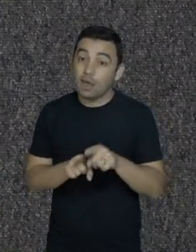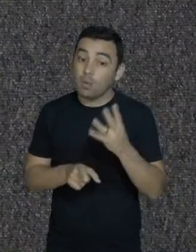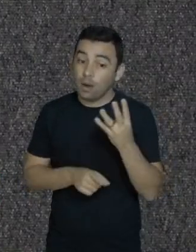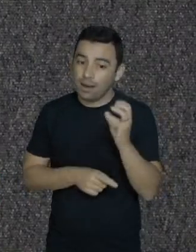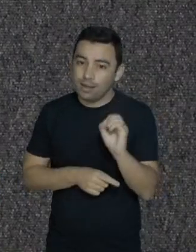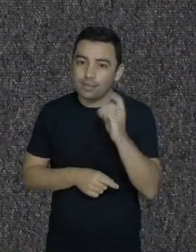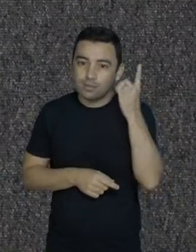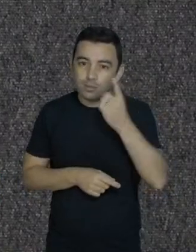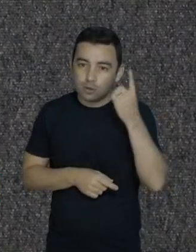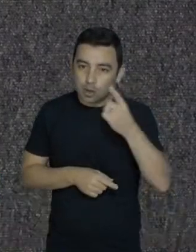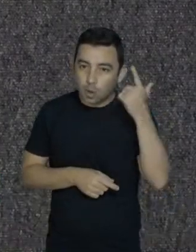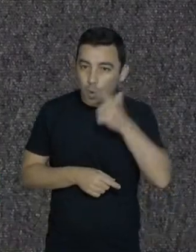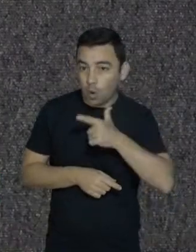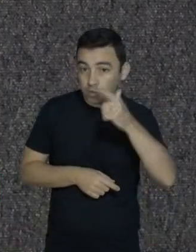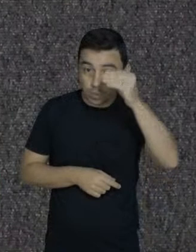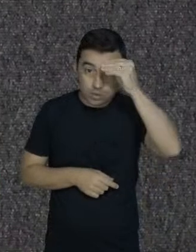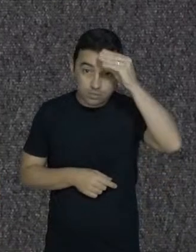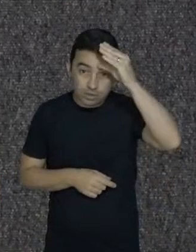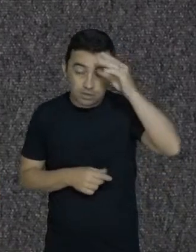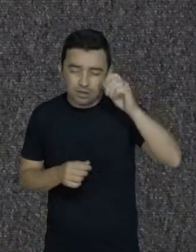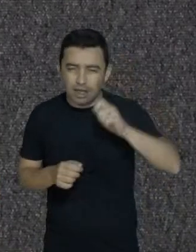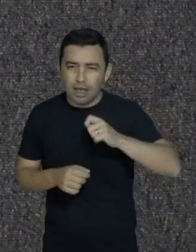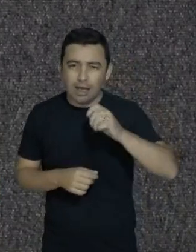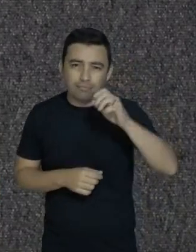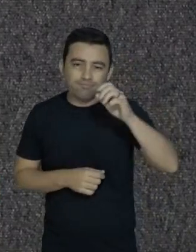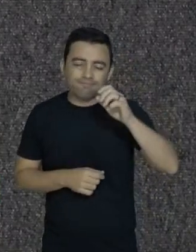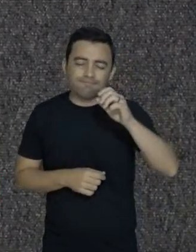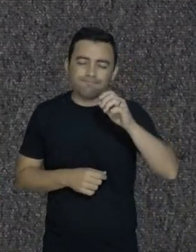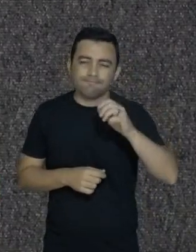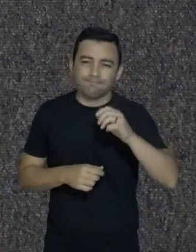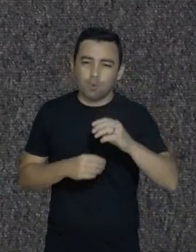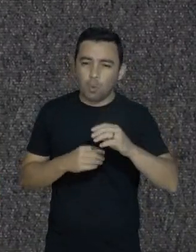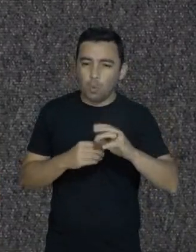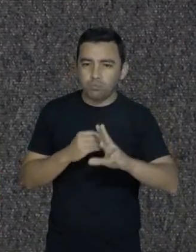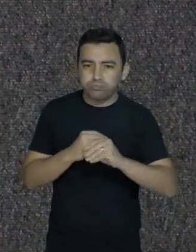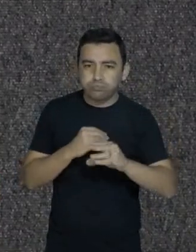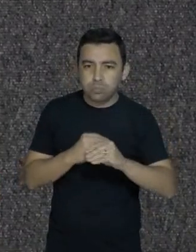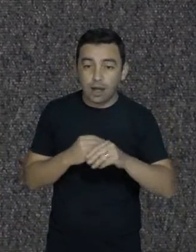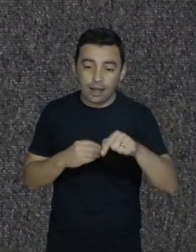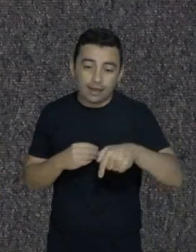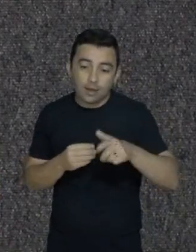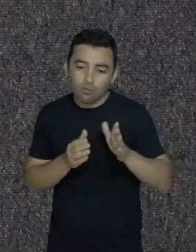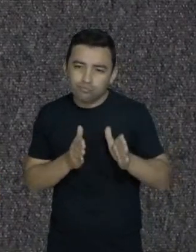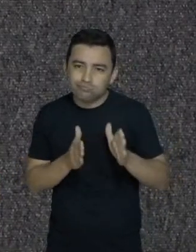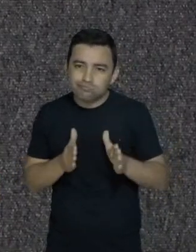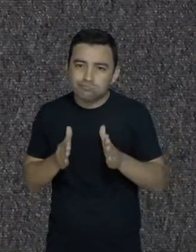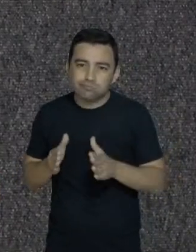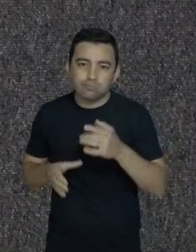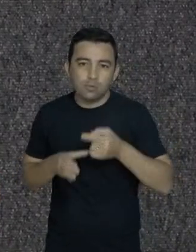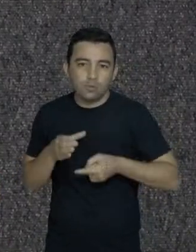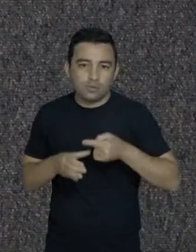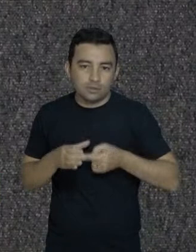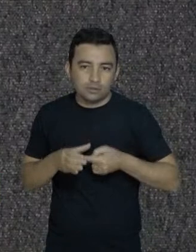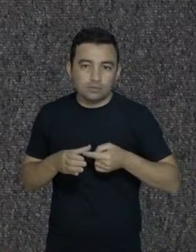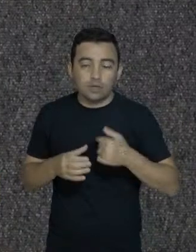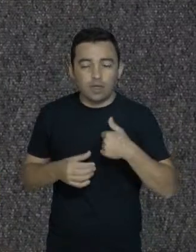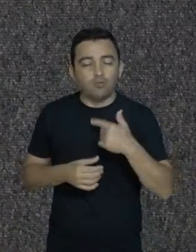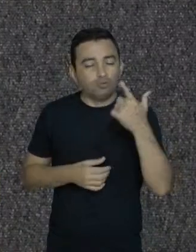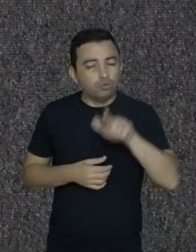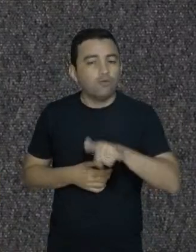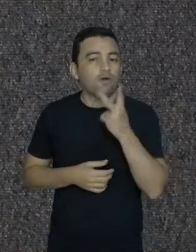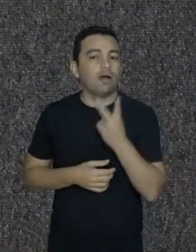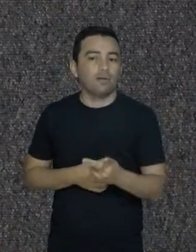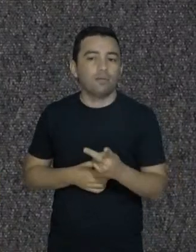tenham conhecimento disso e usufruam de todo a organização desta comissão mas eu repito